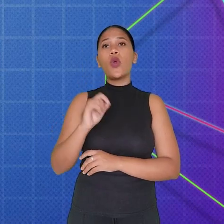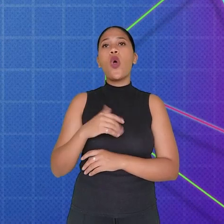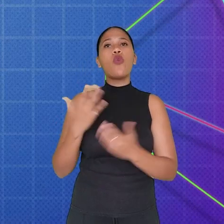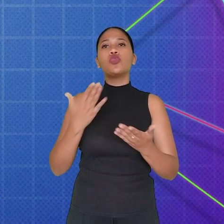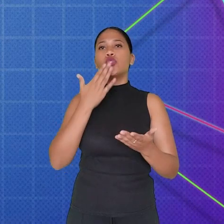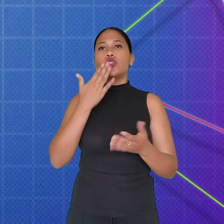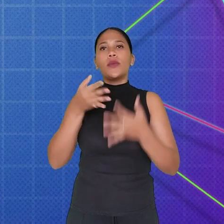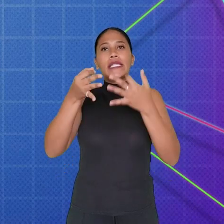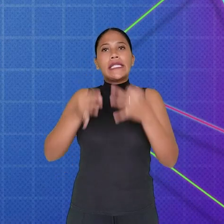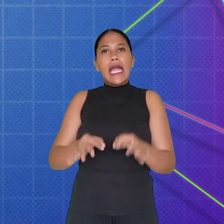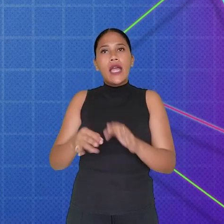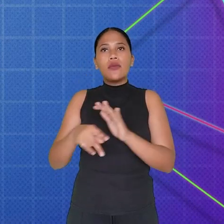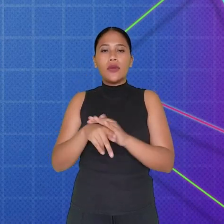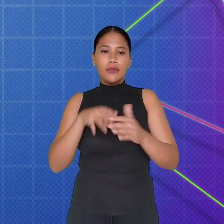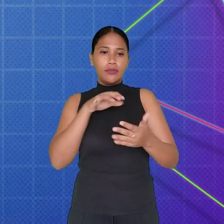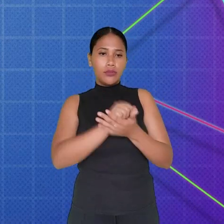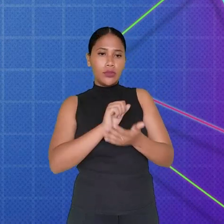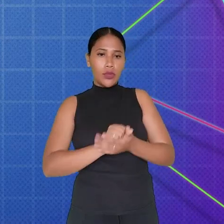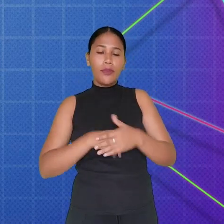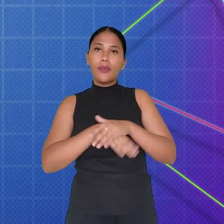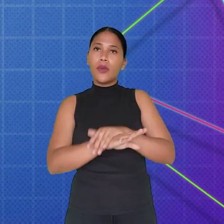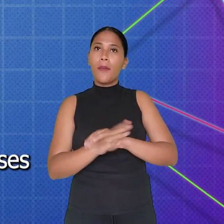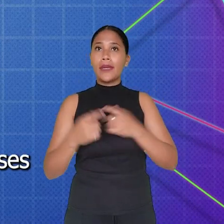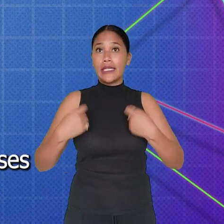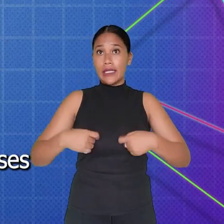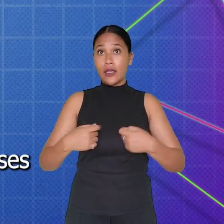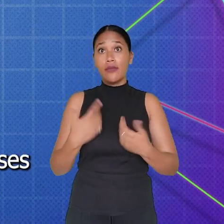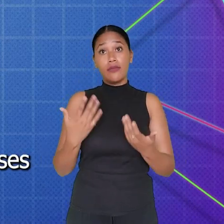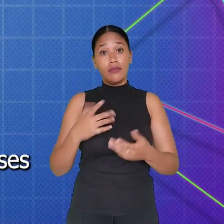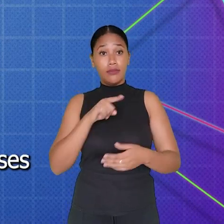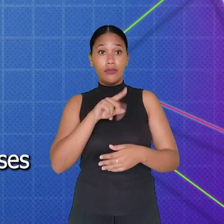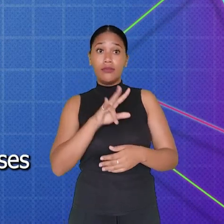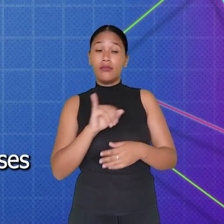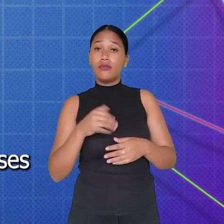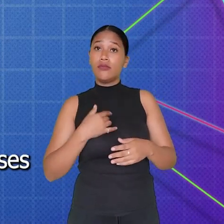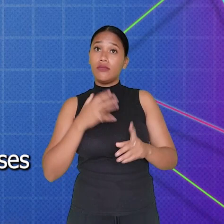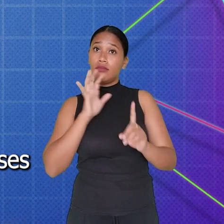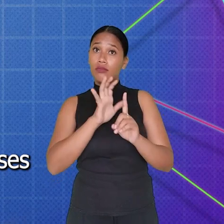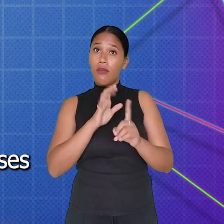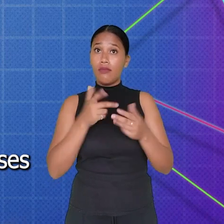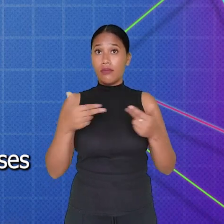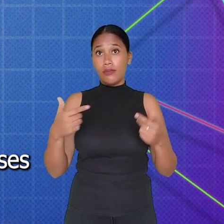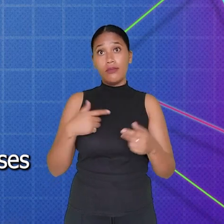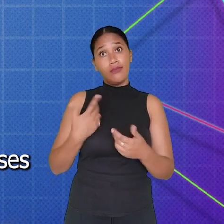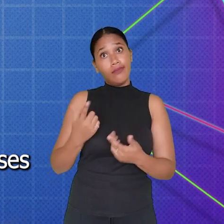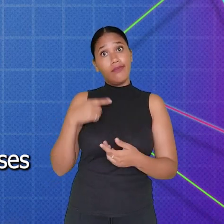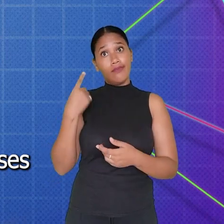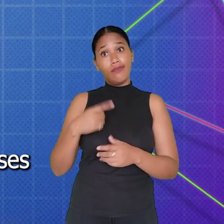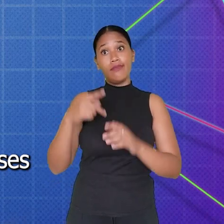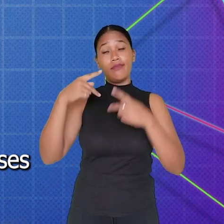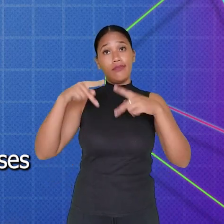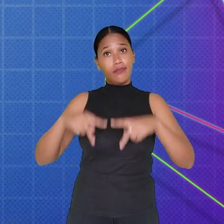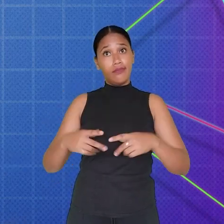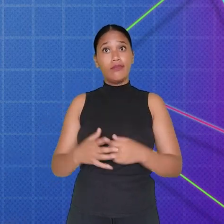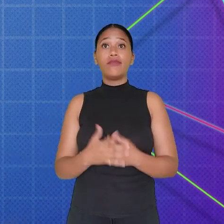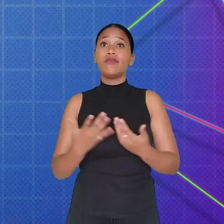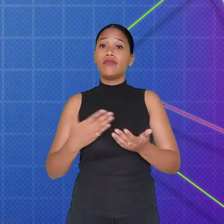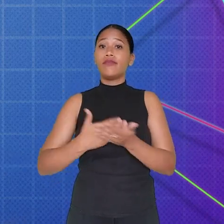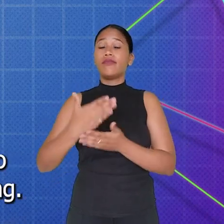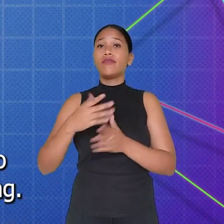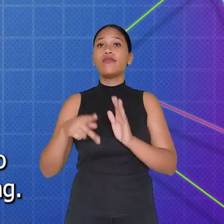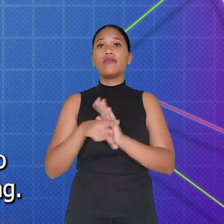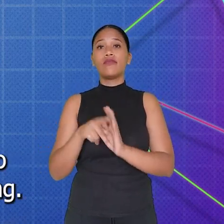a variável string. Ela é muito útil para armazenar informações como nomes, endereços, frases e qualquer tipo de texto. Por